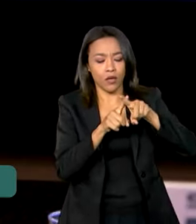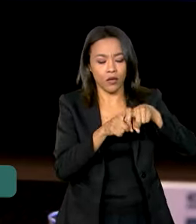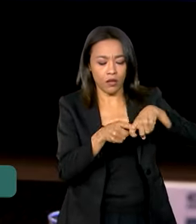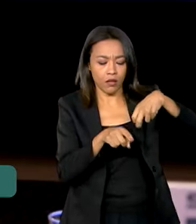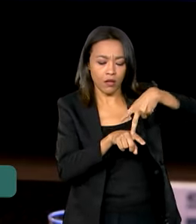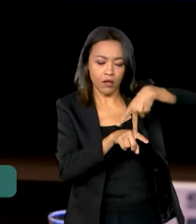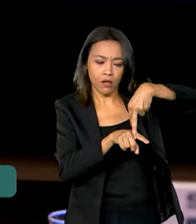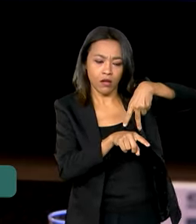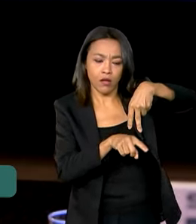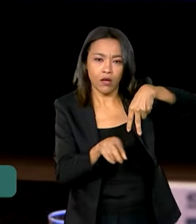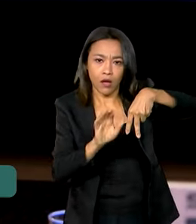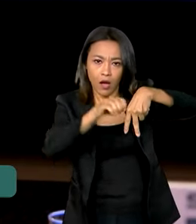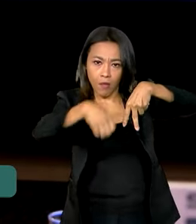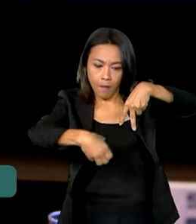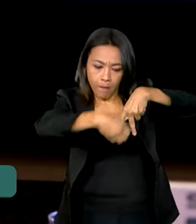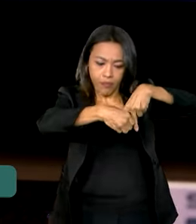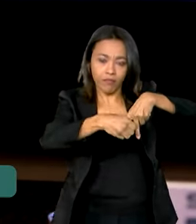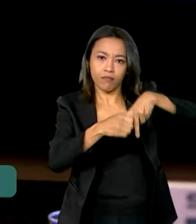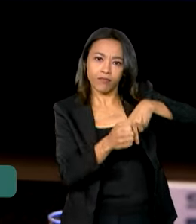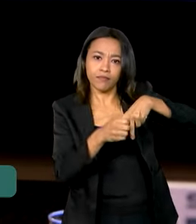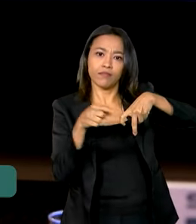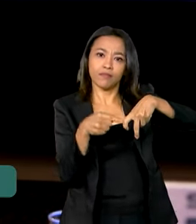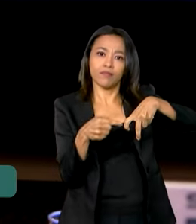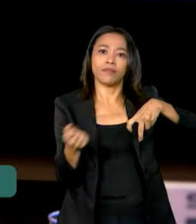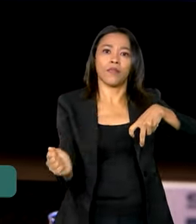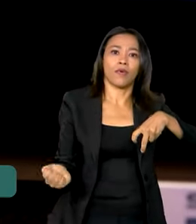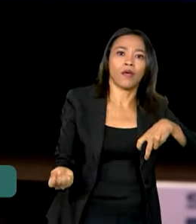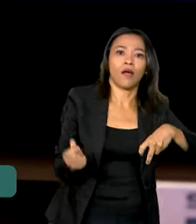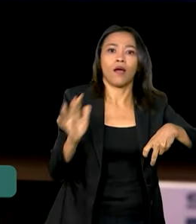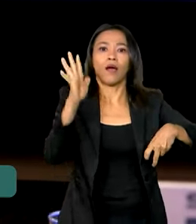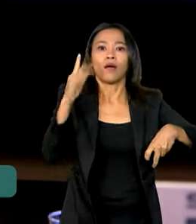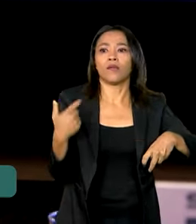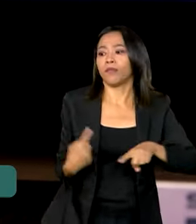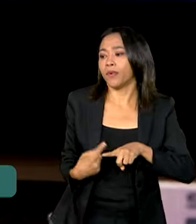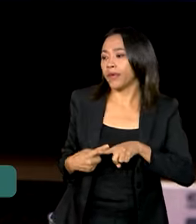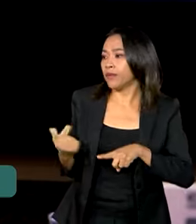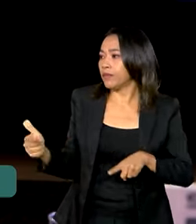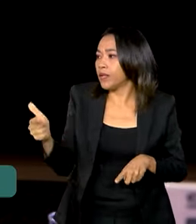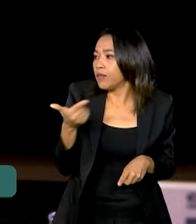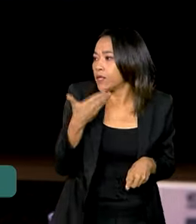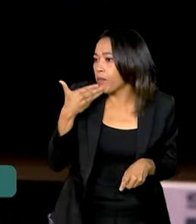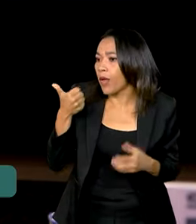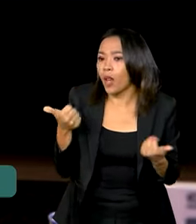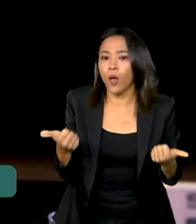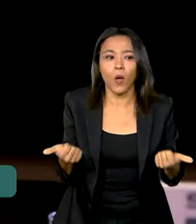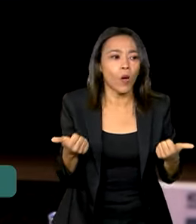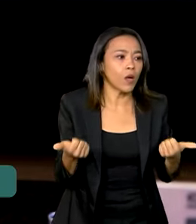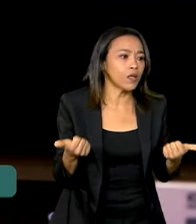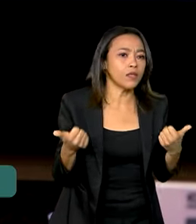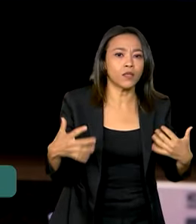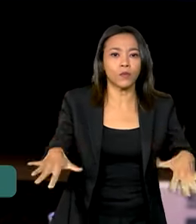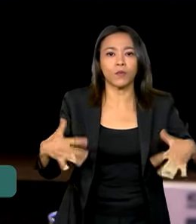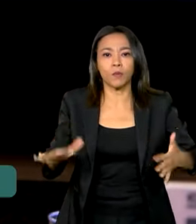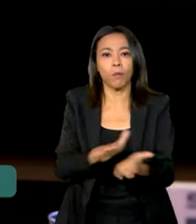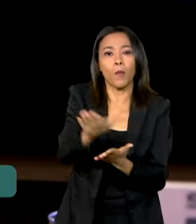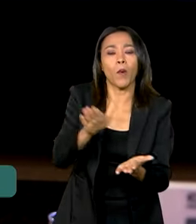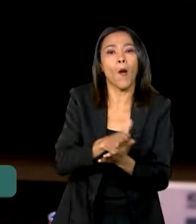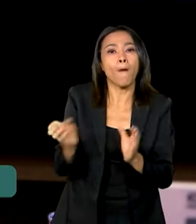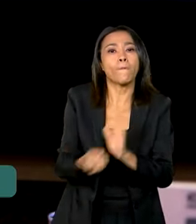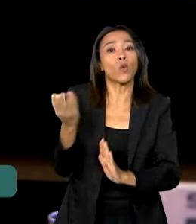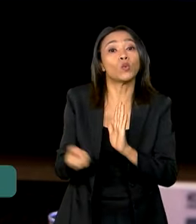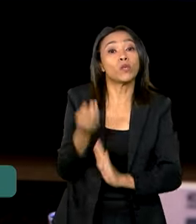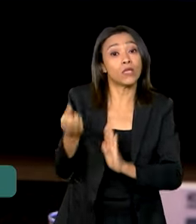um investimento alto feito pelo SUS porque a gente não tem as melhores né próteses produzidas aqui no